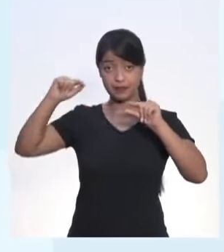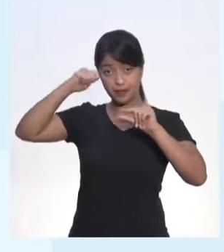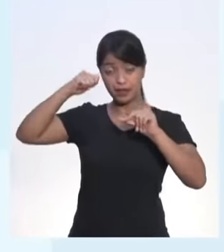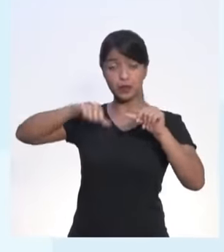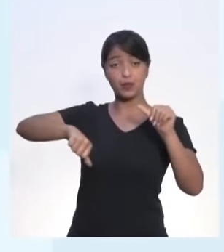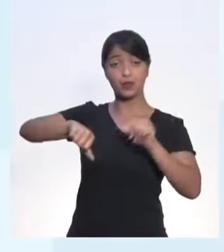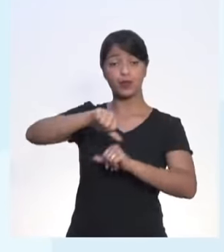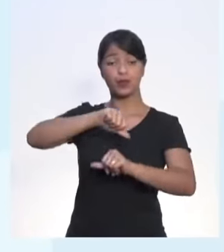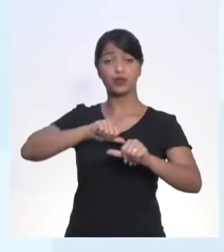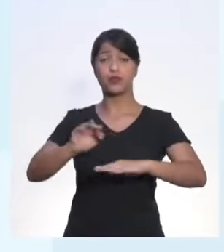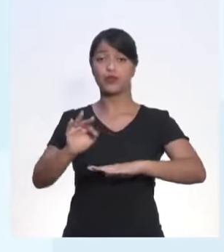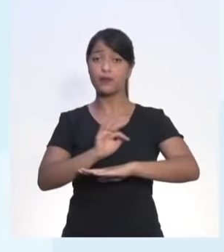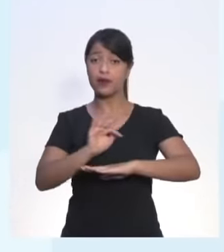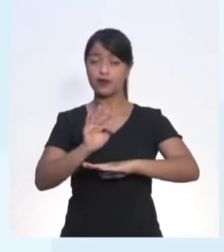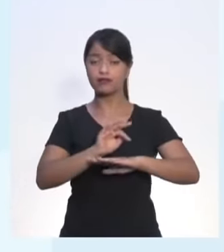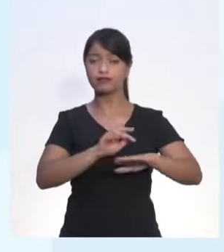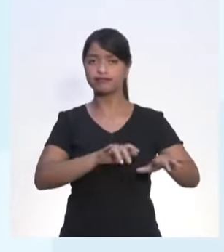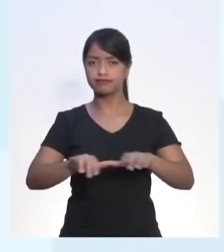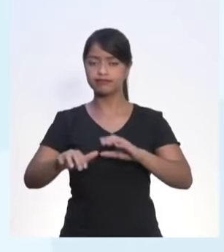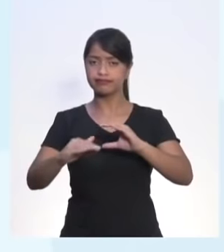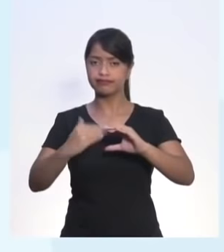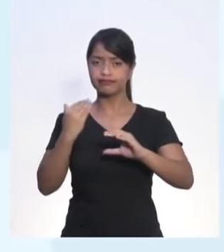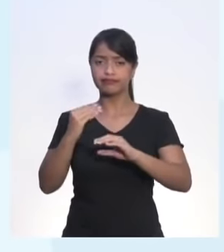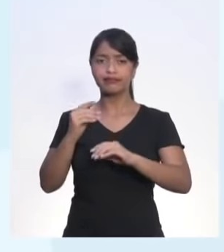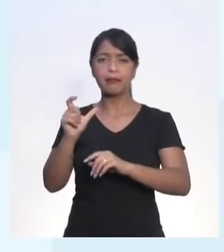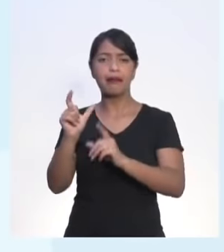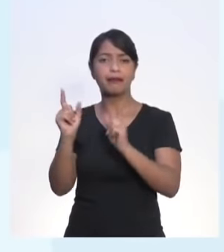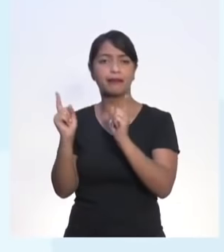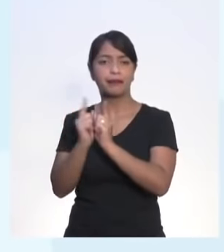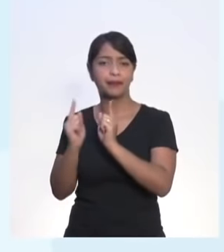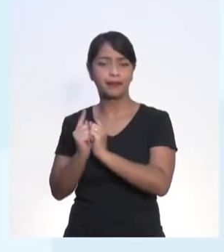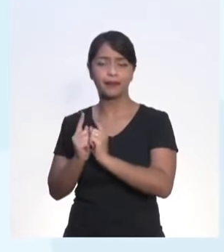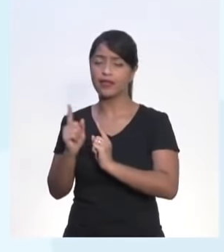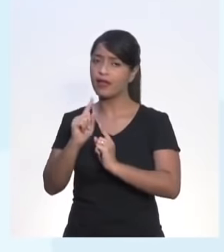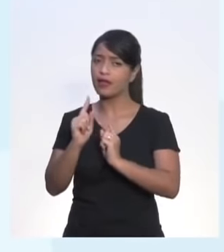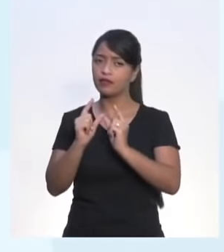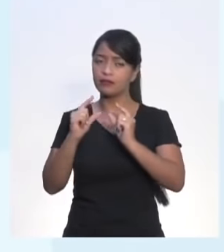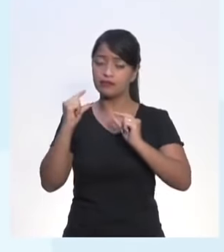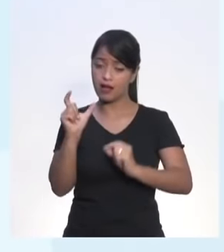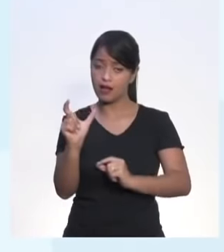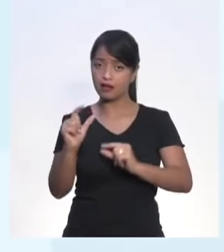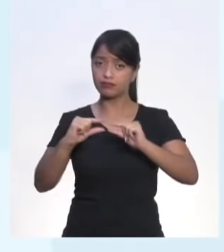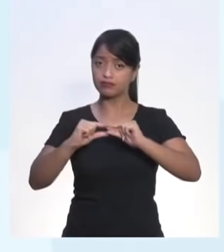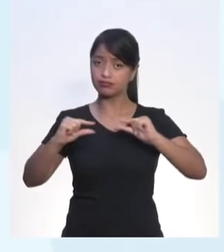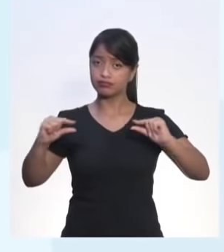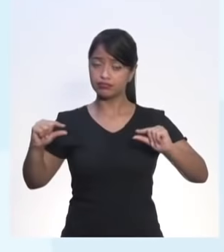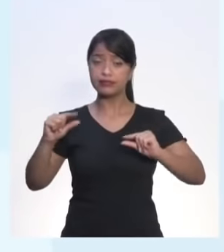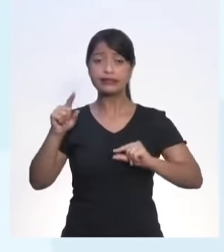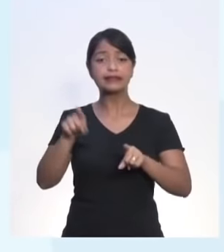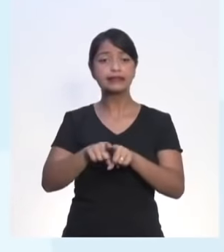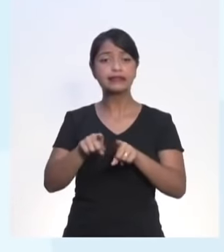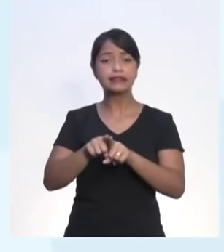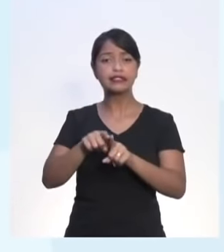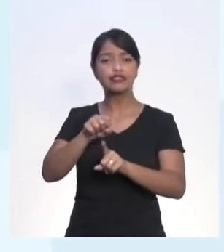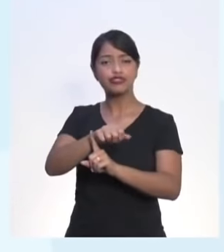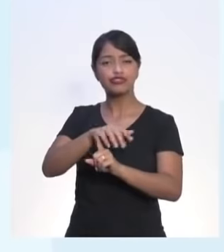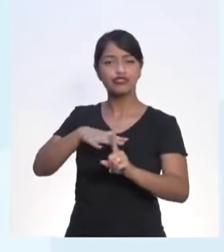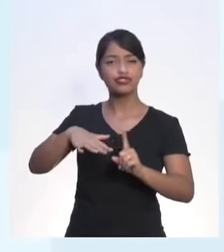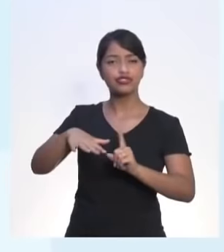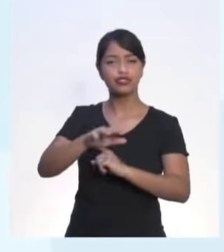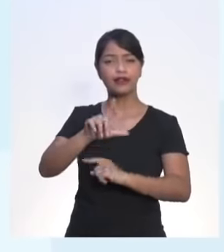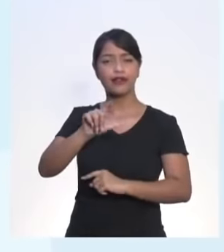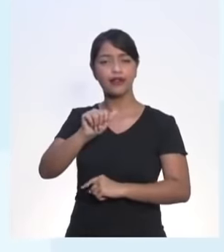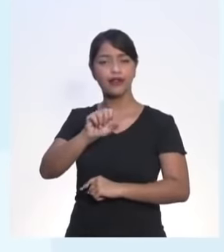jeito mais formal, tá? Sem as abreviações, sem também tentar usar essa gíria aí lascado,